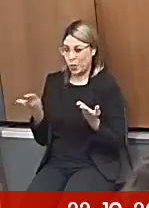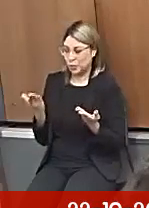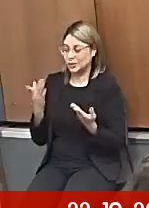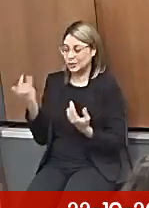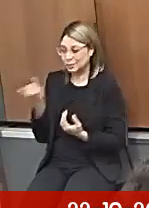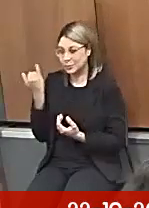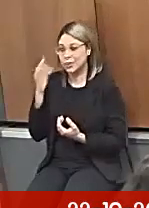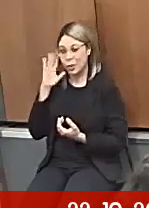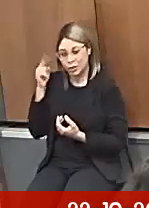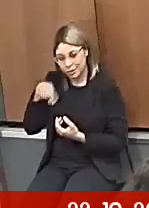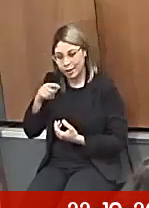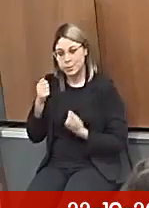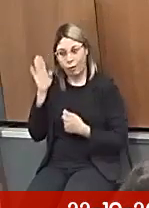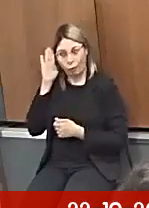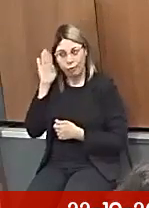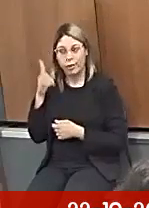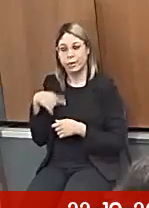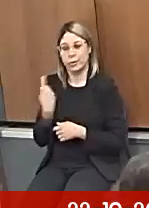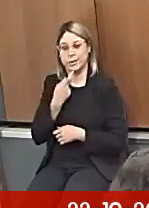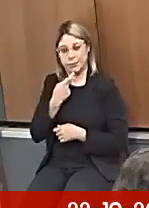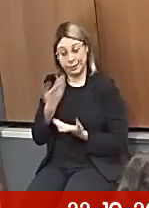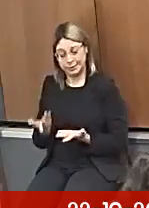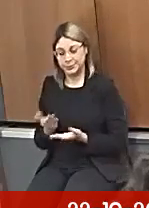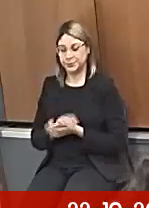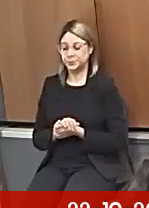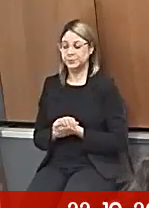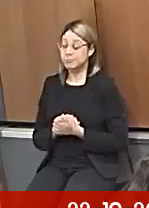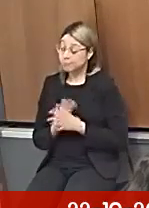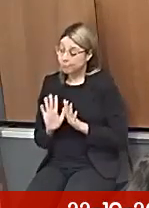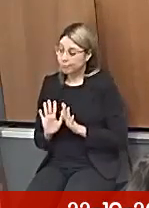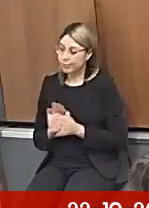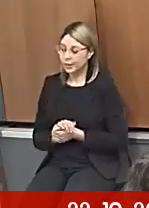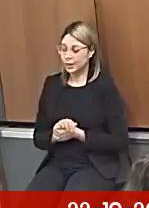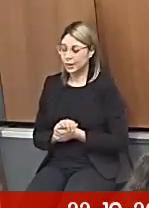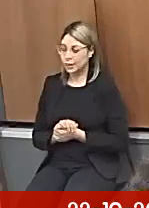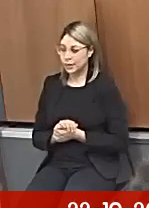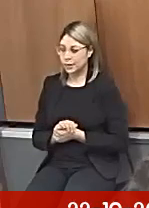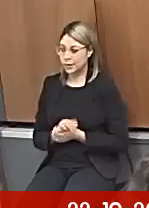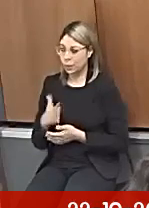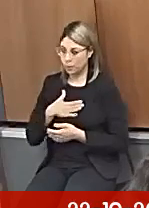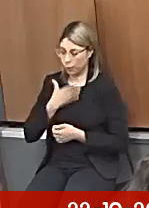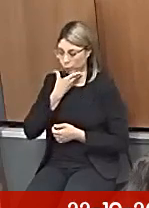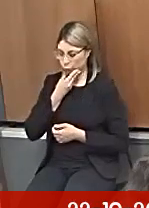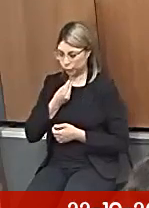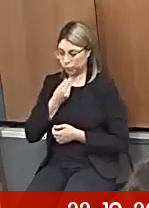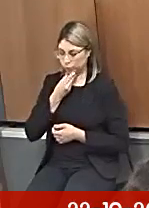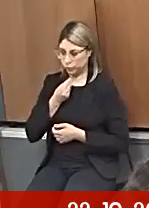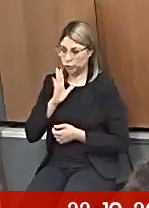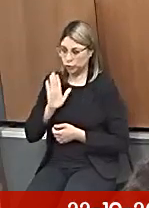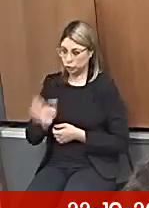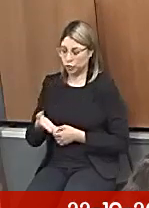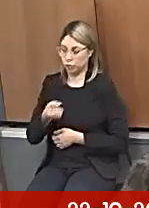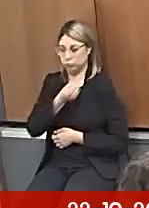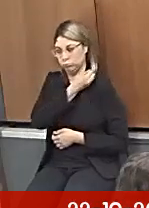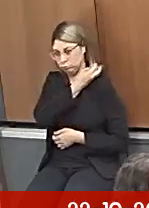acho que é eles que teriam que estar escutando. Mas o meu menino já está no ensino